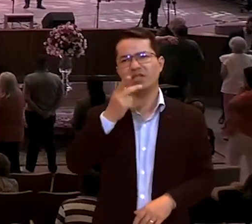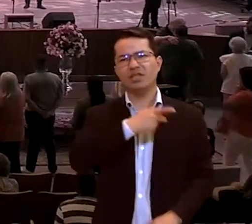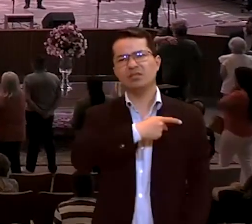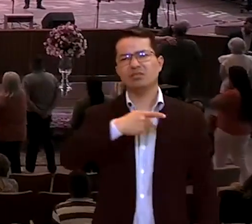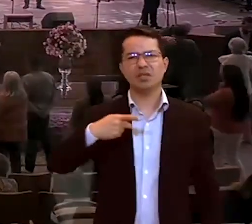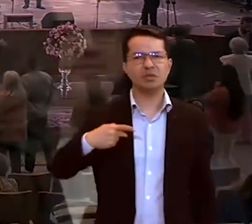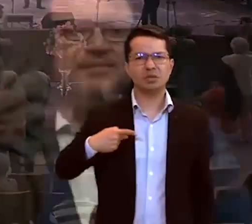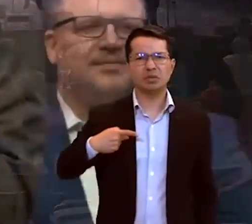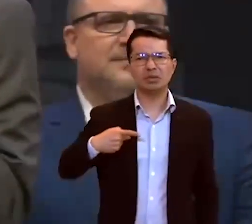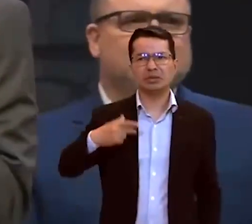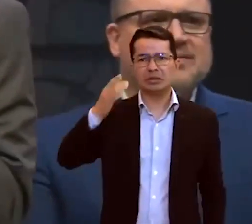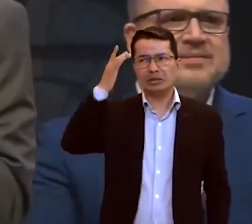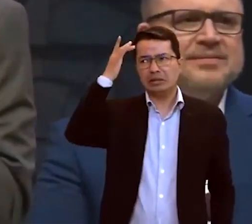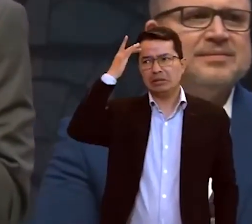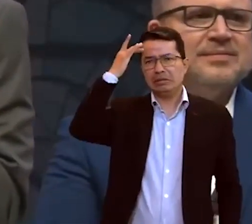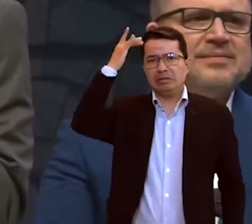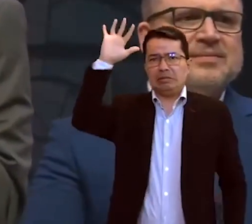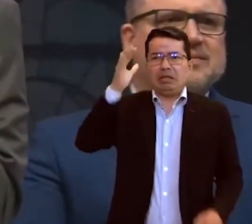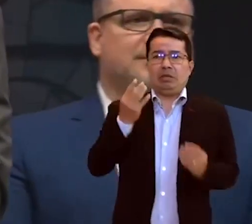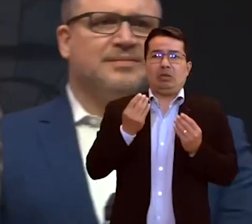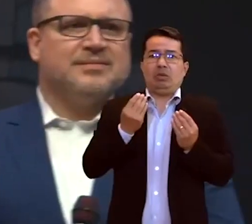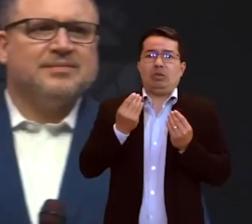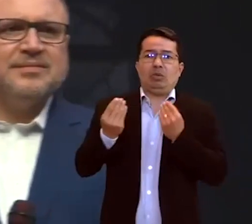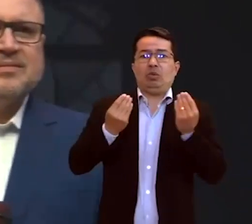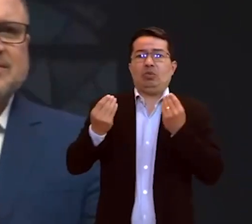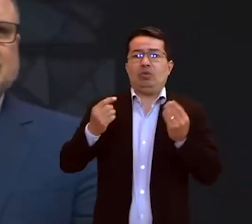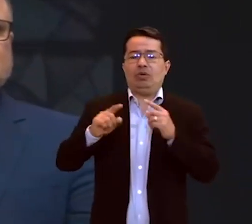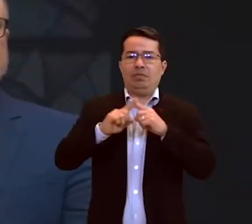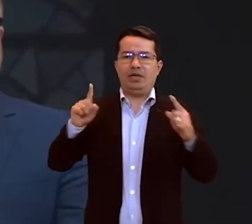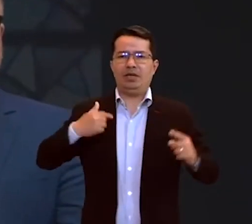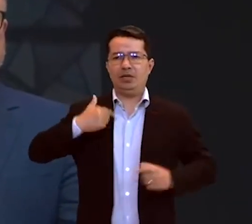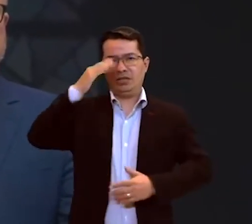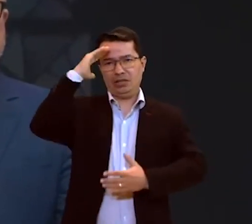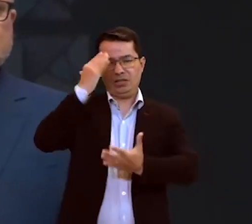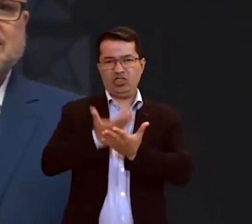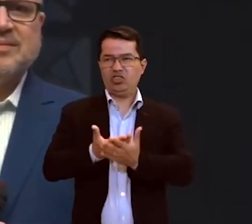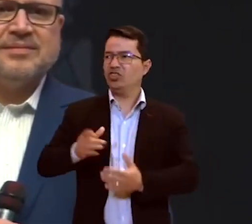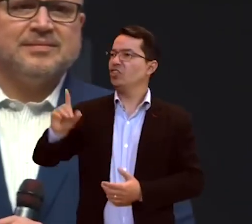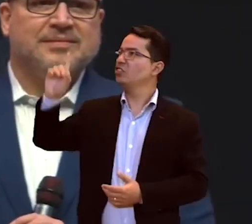olha, eu não sei o que vai ser, mas eu creio que Deus tem poder de me curar.